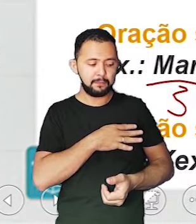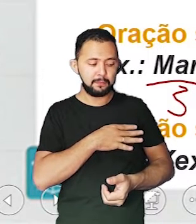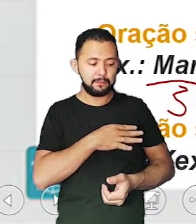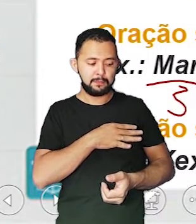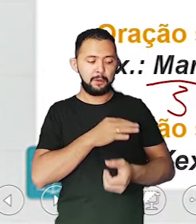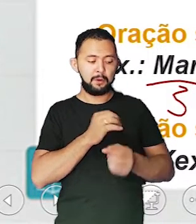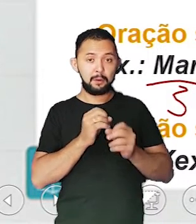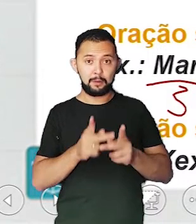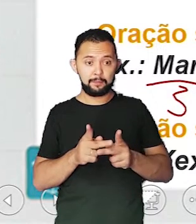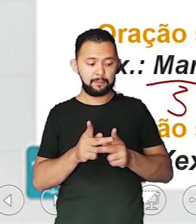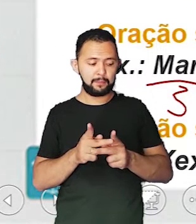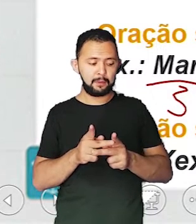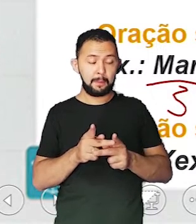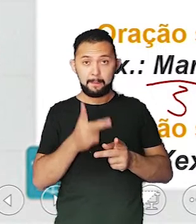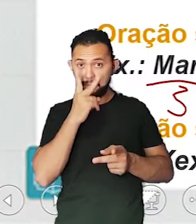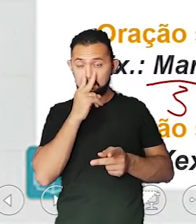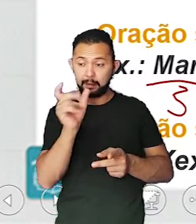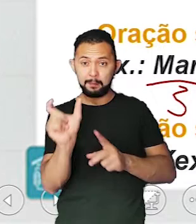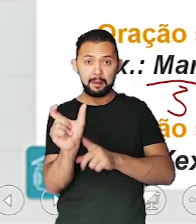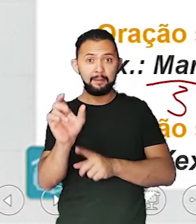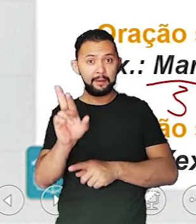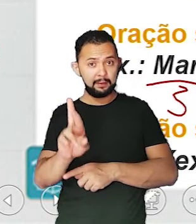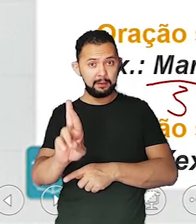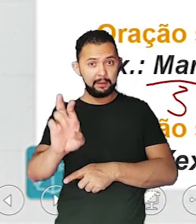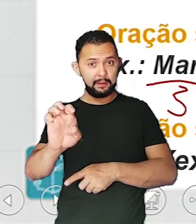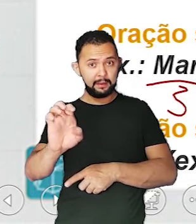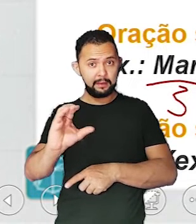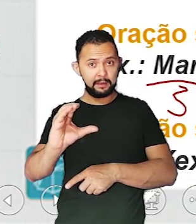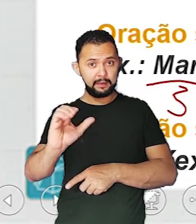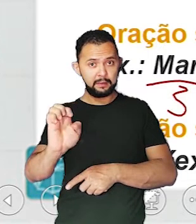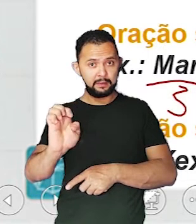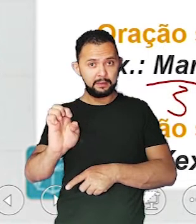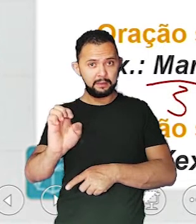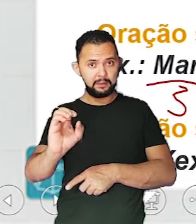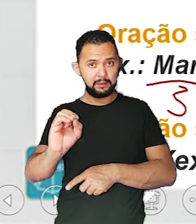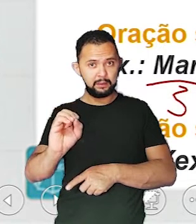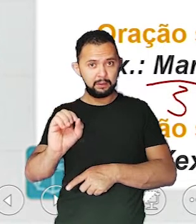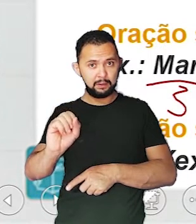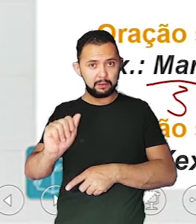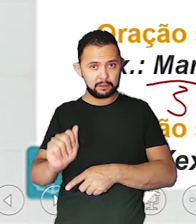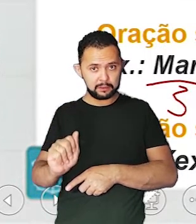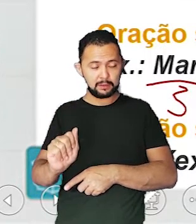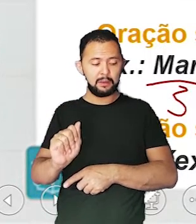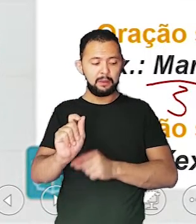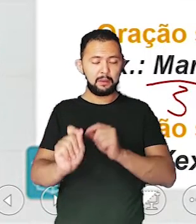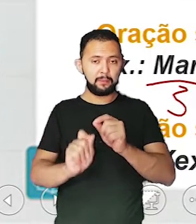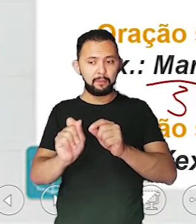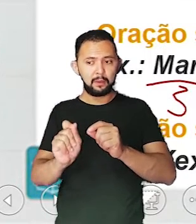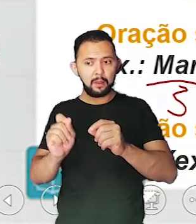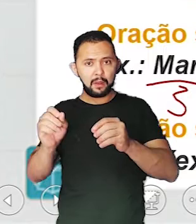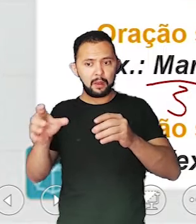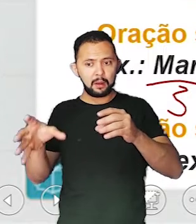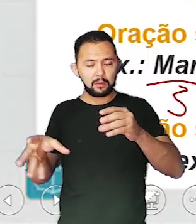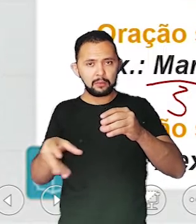verbo, ok? Então, como não é um verbo, aqui eu tenho um nome, então é uma completiva nominal. Por quê? Completiva nominal porque